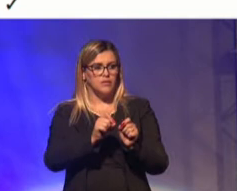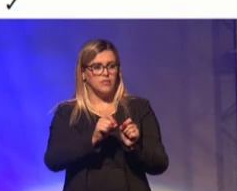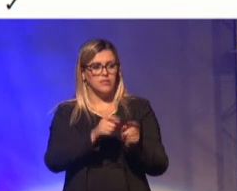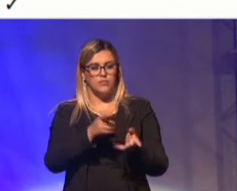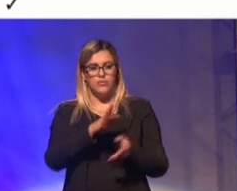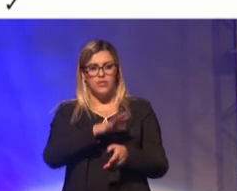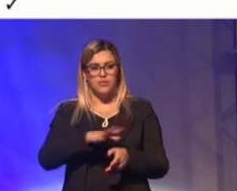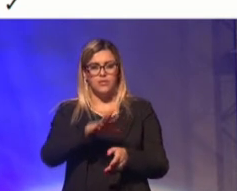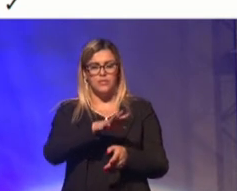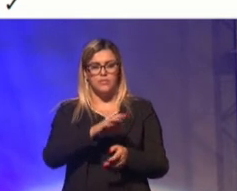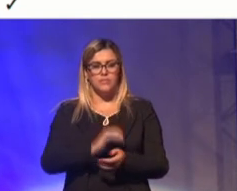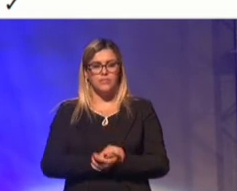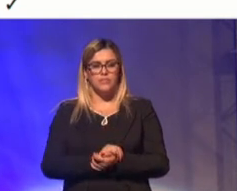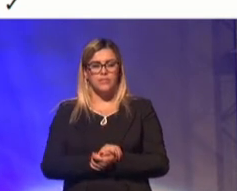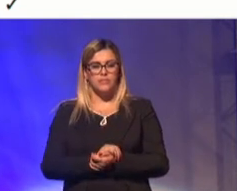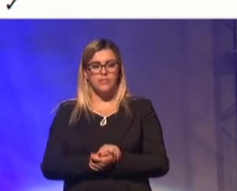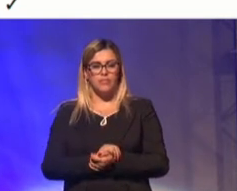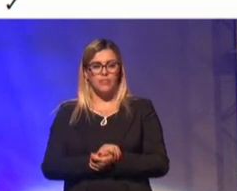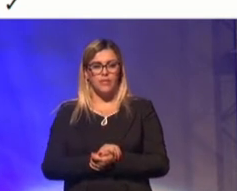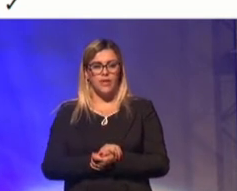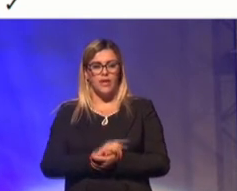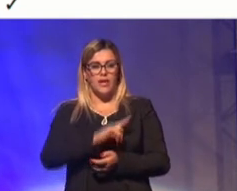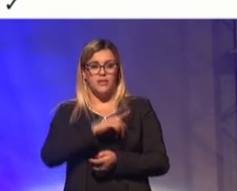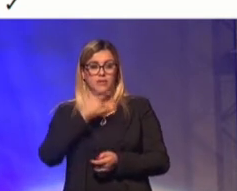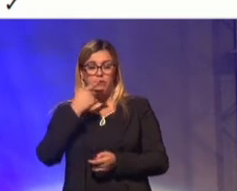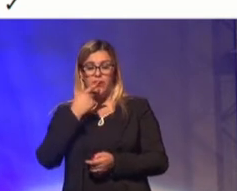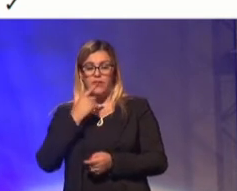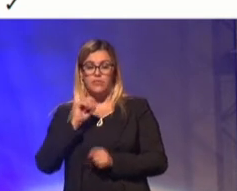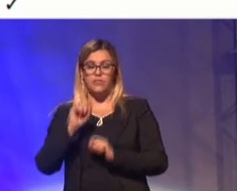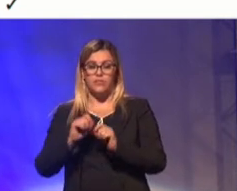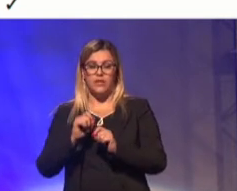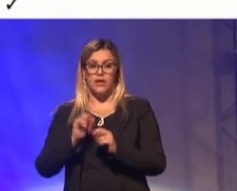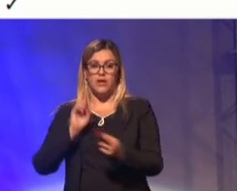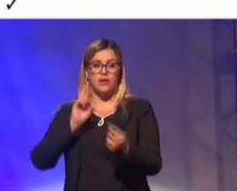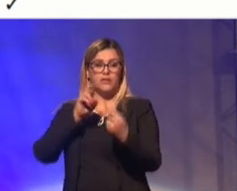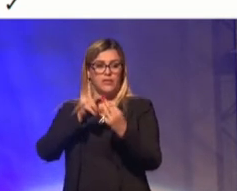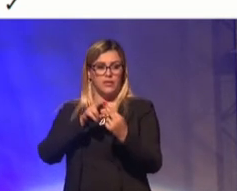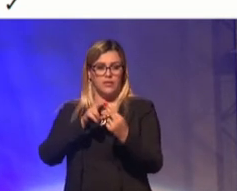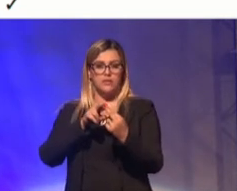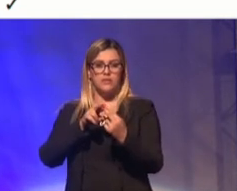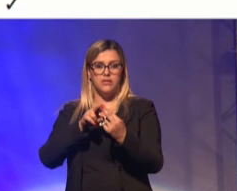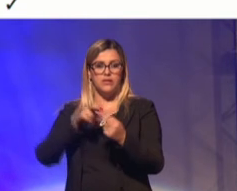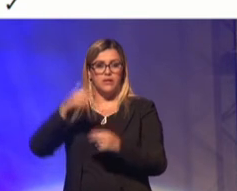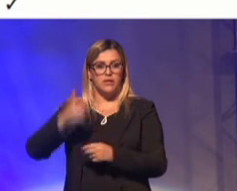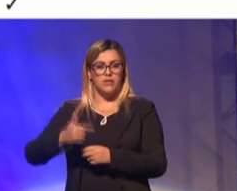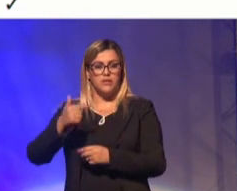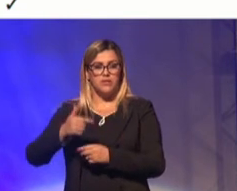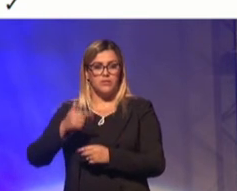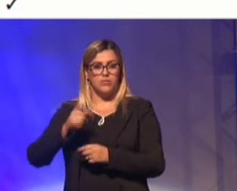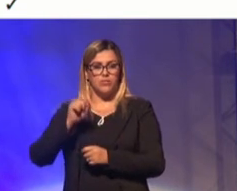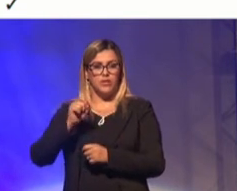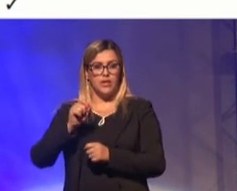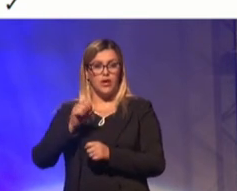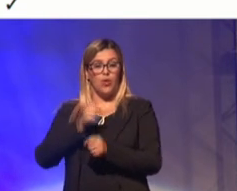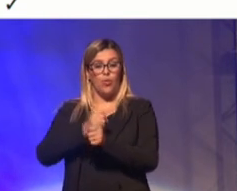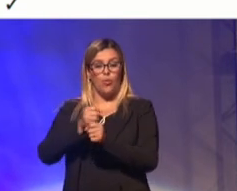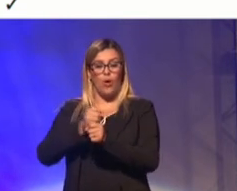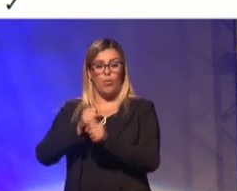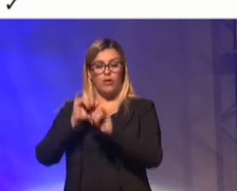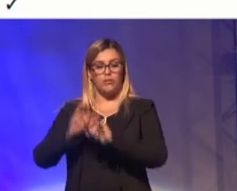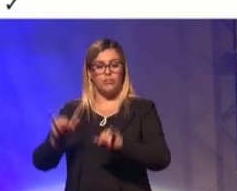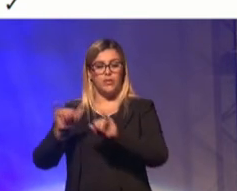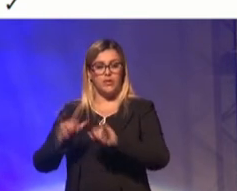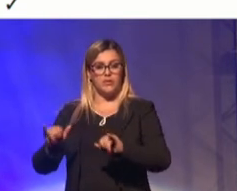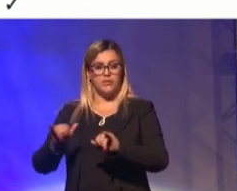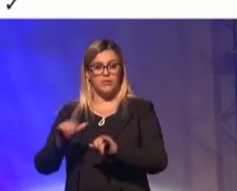né? Na primeira coluna ali, a referência, na segunda coluna, o ano de publicação, então,